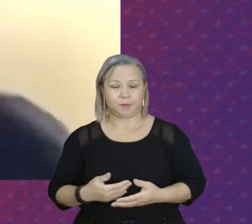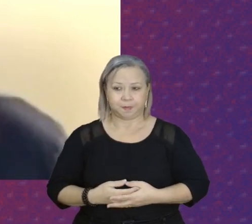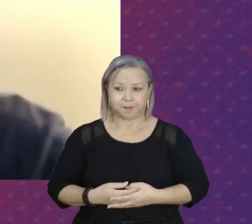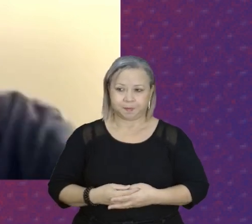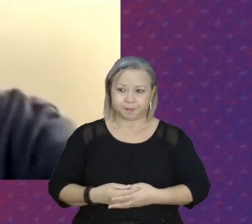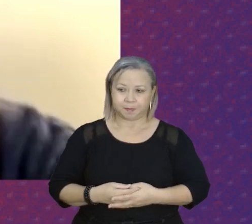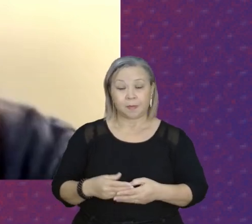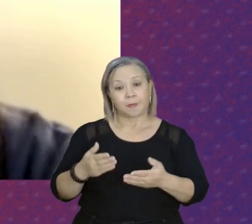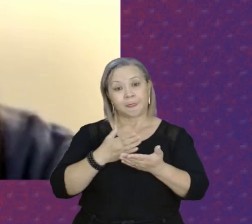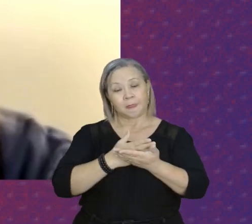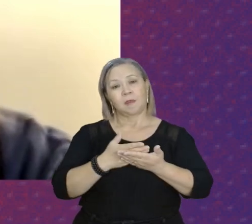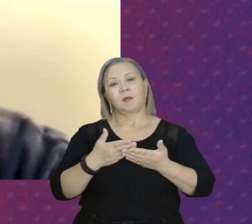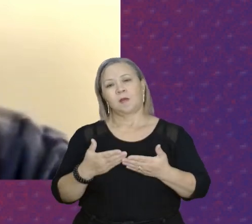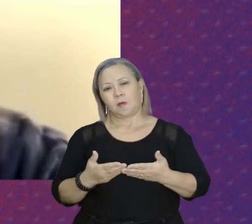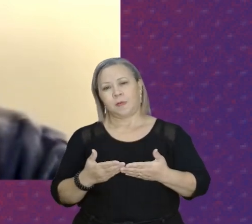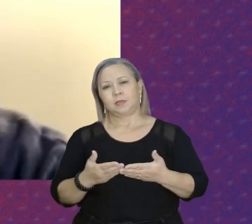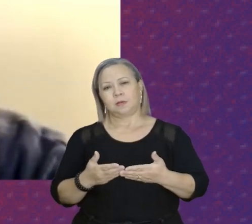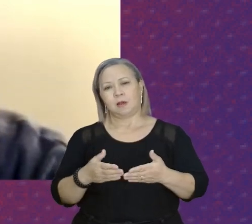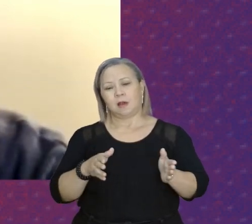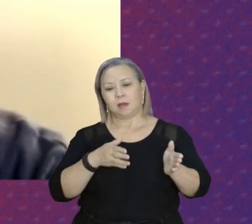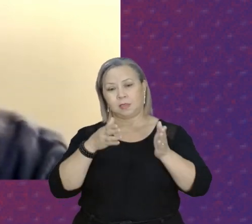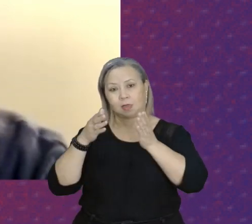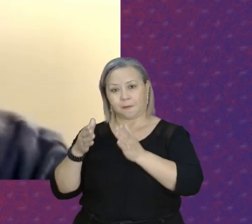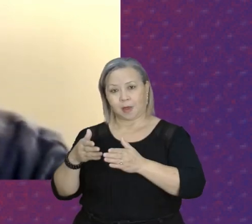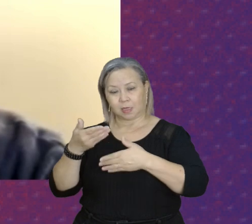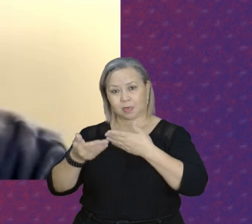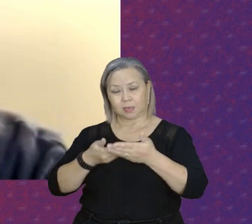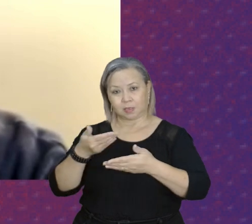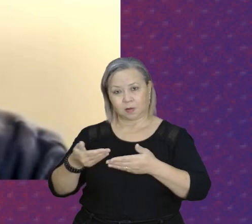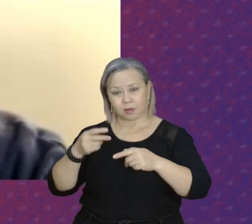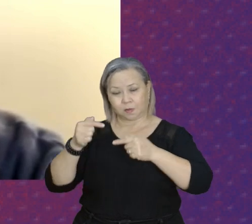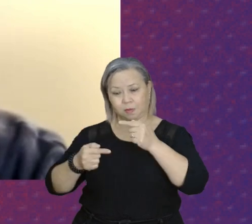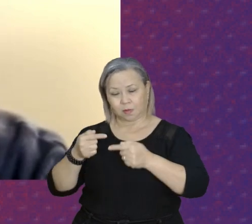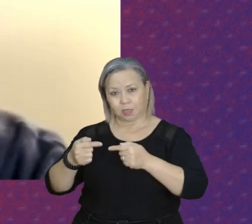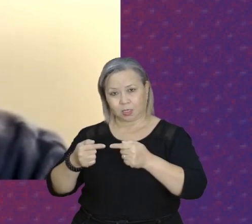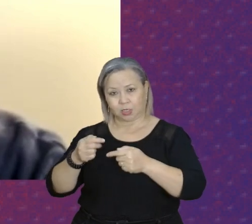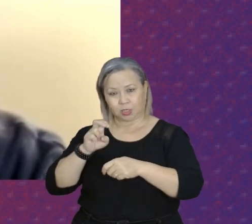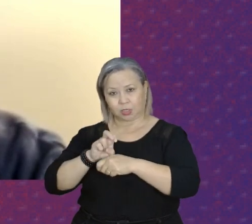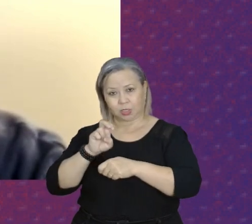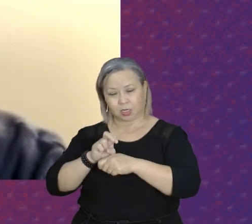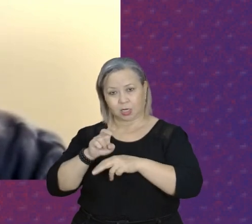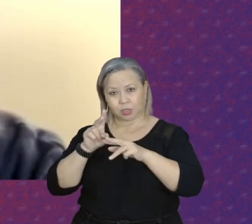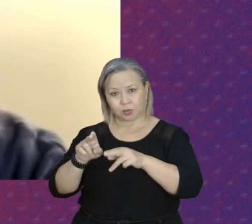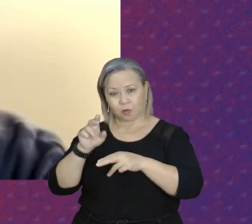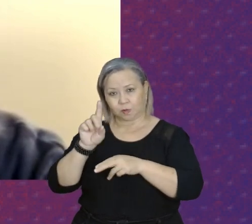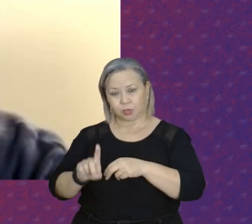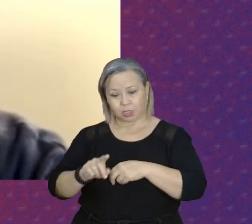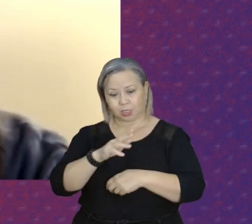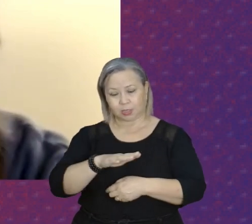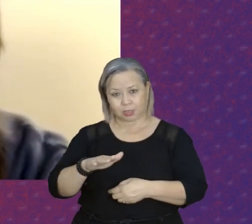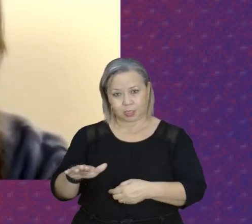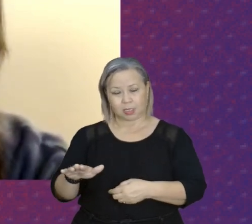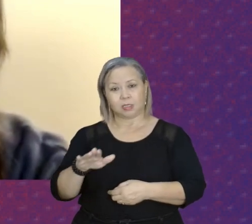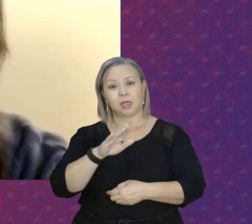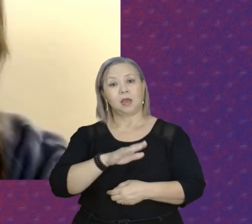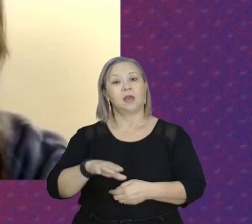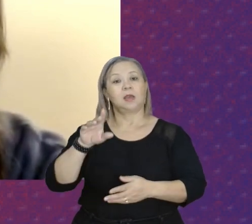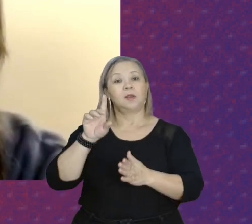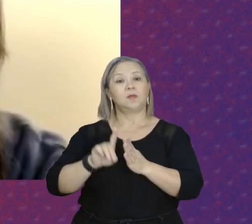Para começar essa parte do vínculo entre a política de creches como um direito das crianças e um direito das